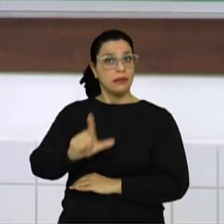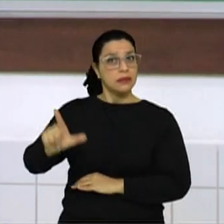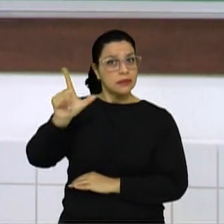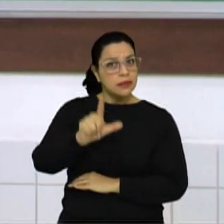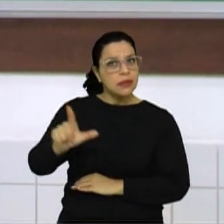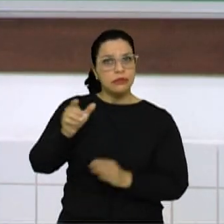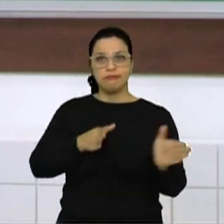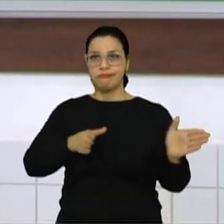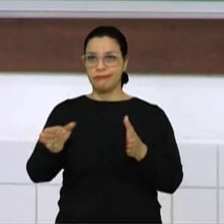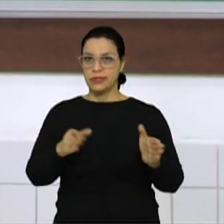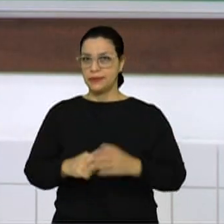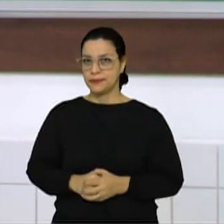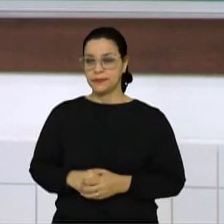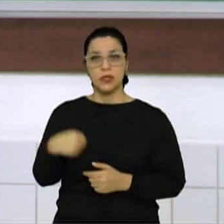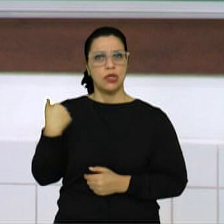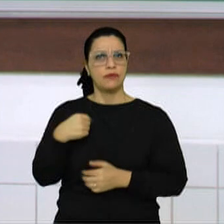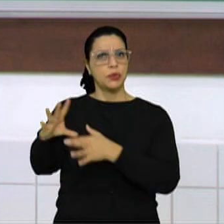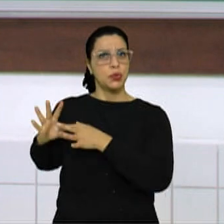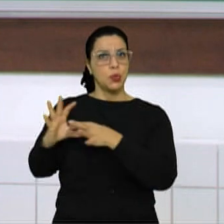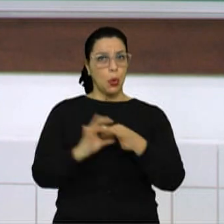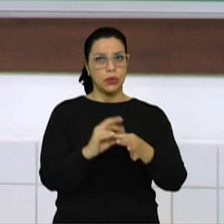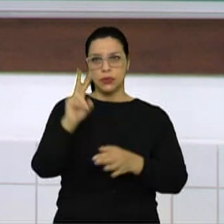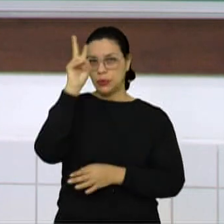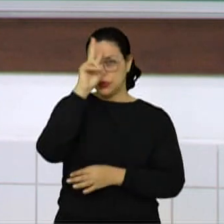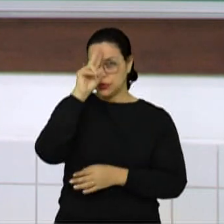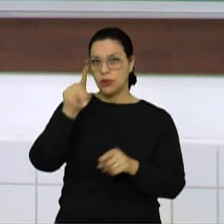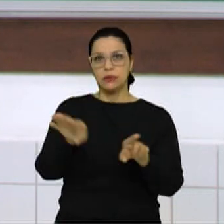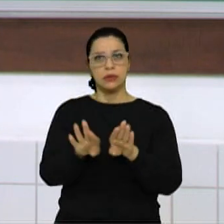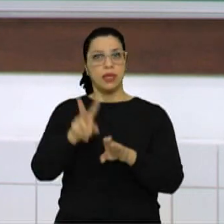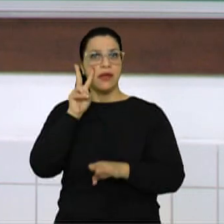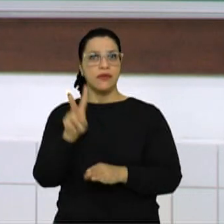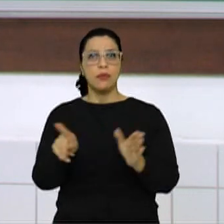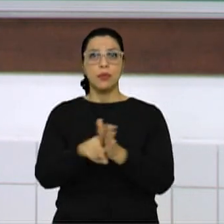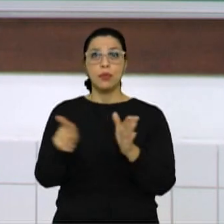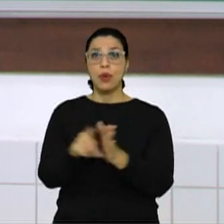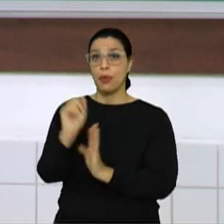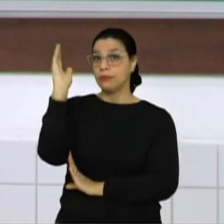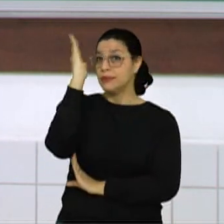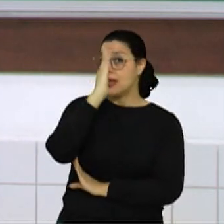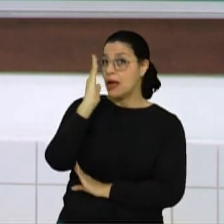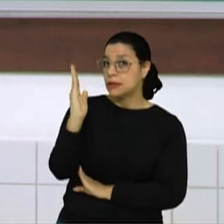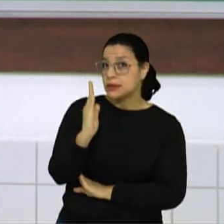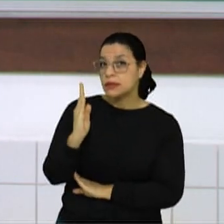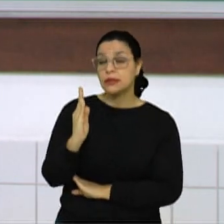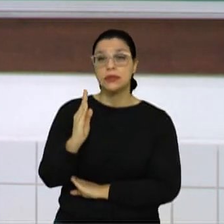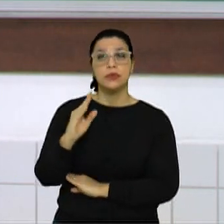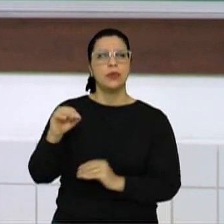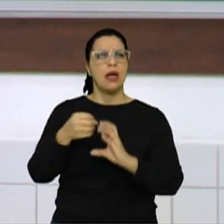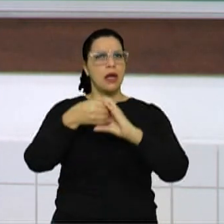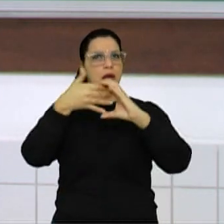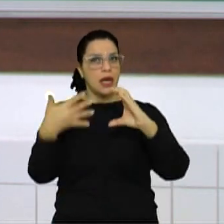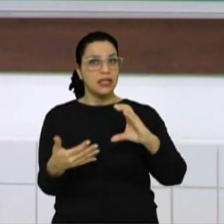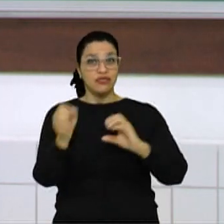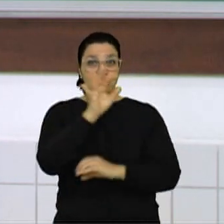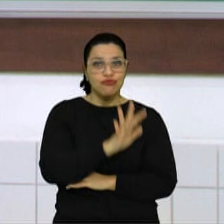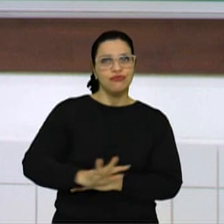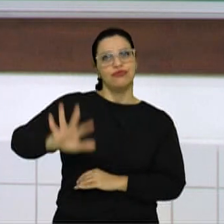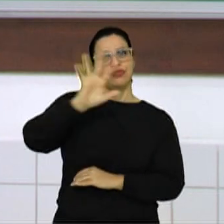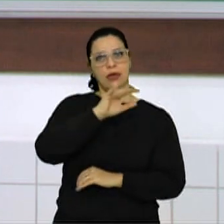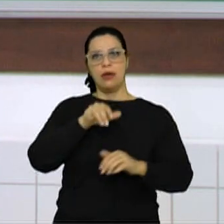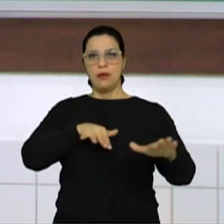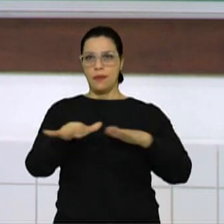literárias deste período? Nós vimos aí o contexto histórico, vimos o contexto nacional, a característica geral